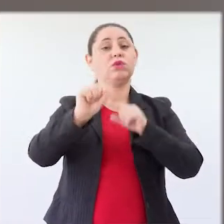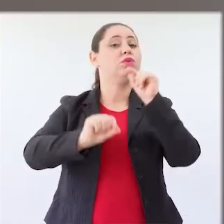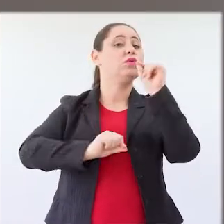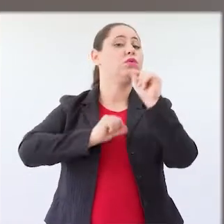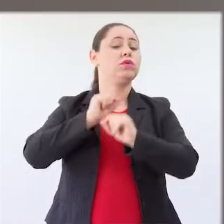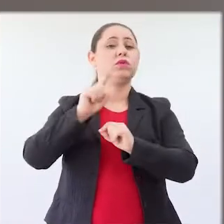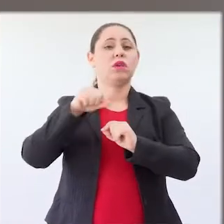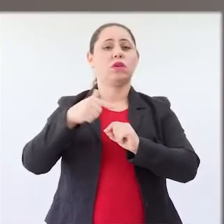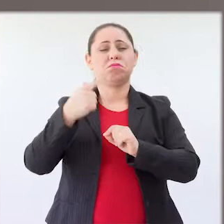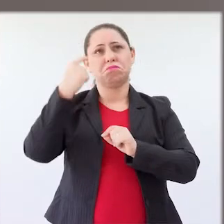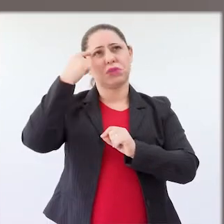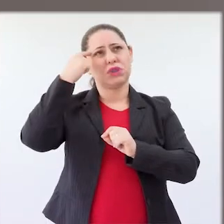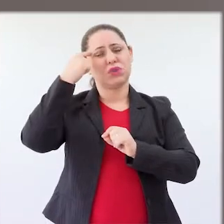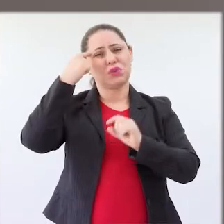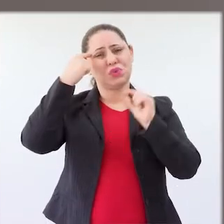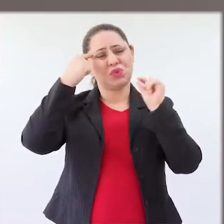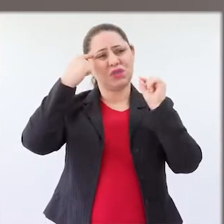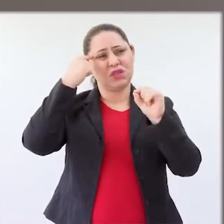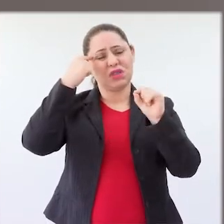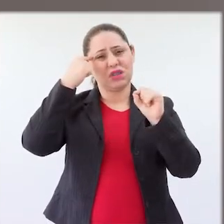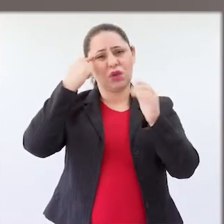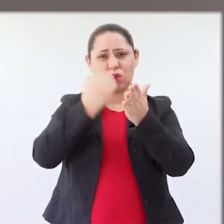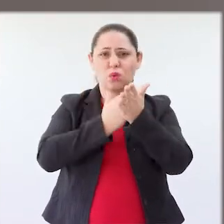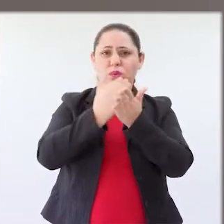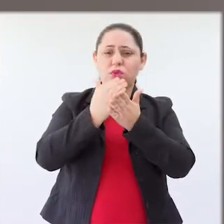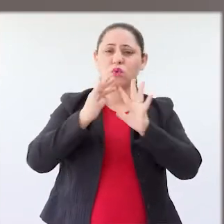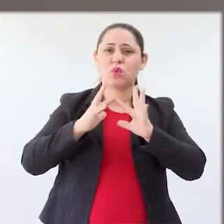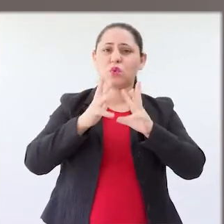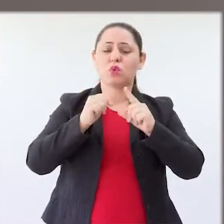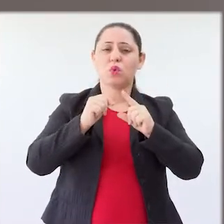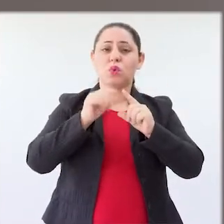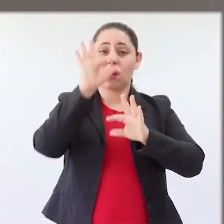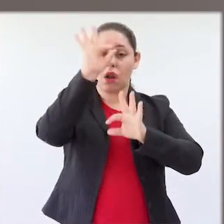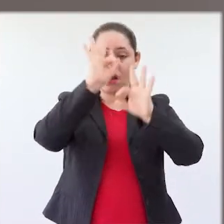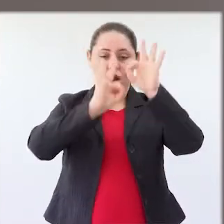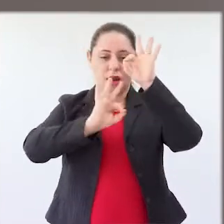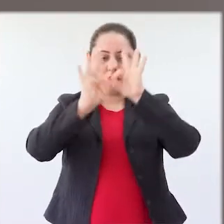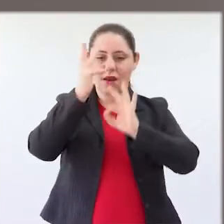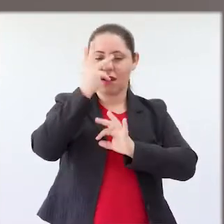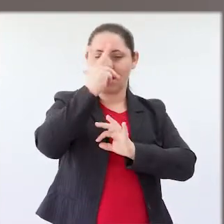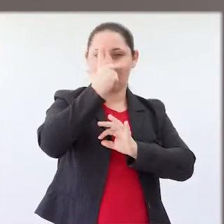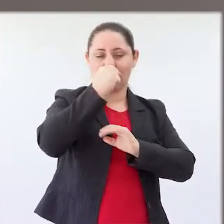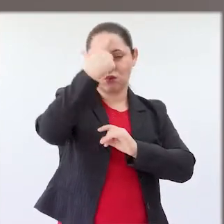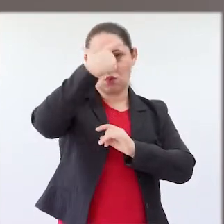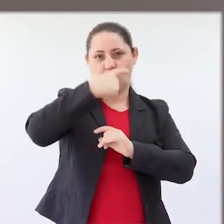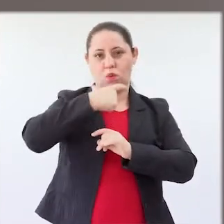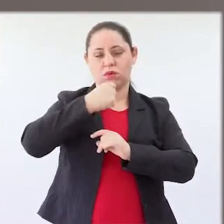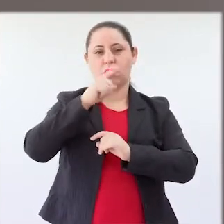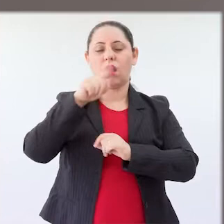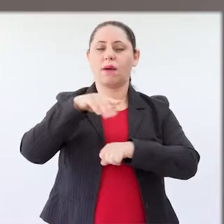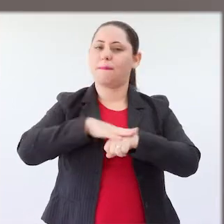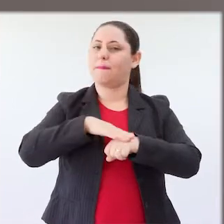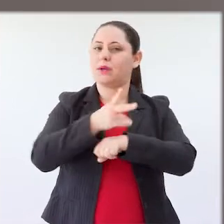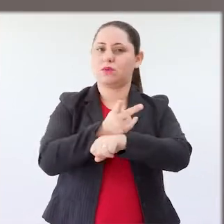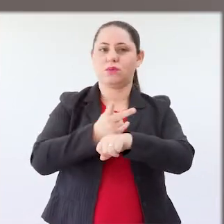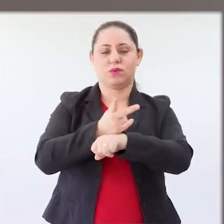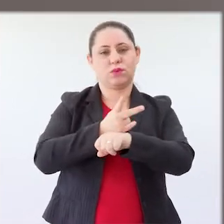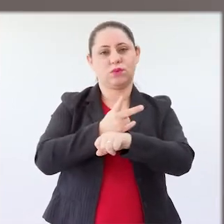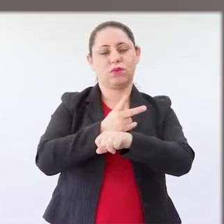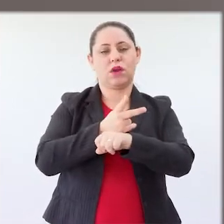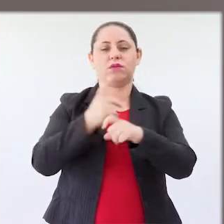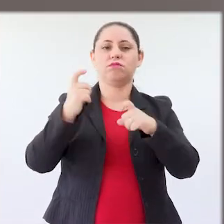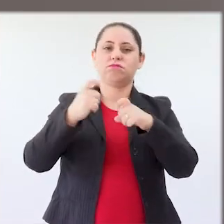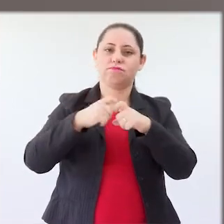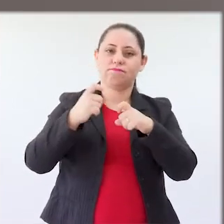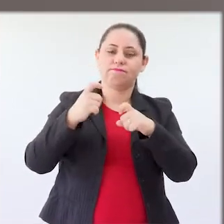toxina botulínica, eu acho que ela começou tudo na harmonização facial. Então, ela ainda é a mais procurada